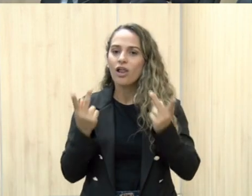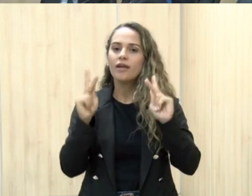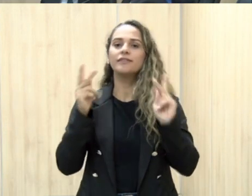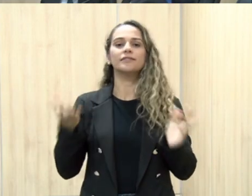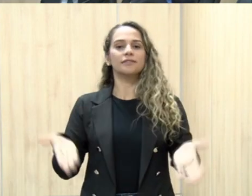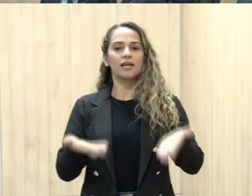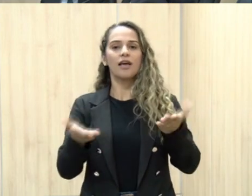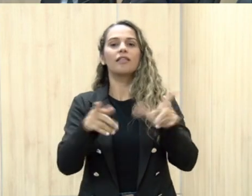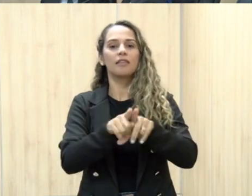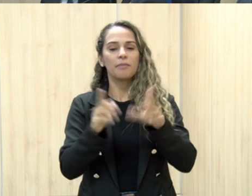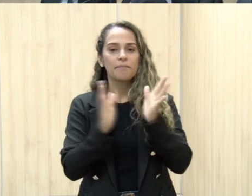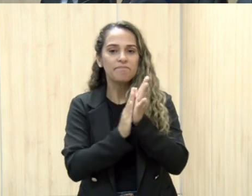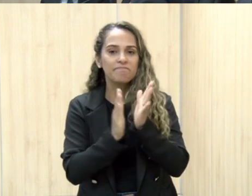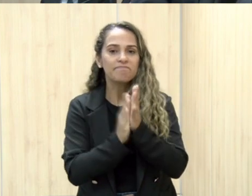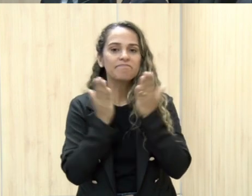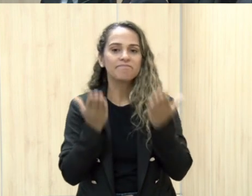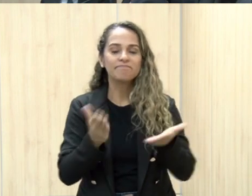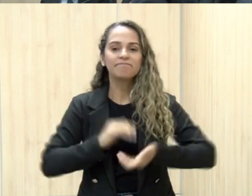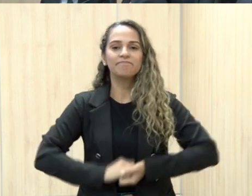incentivar Parabéns